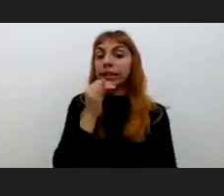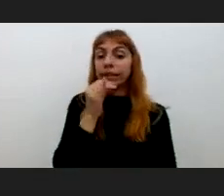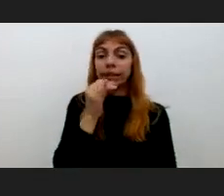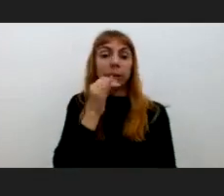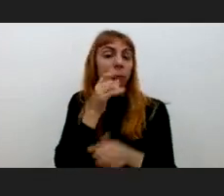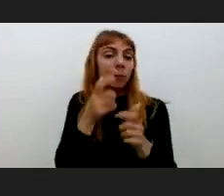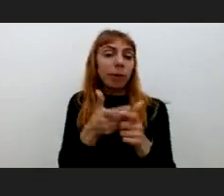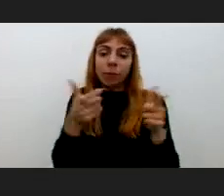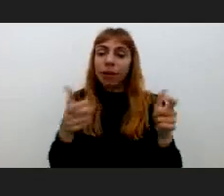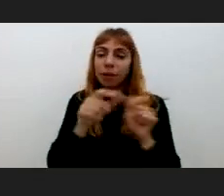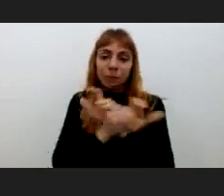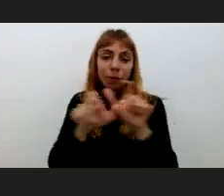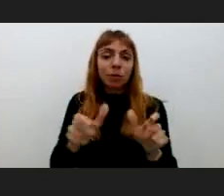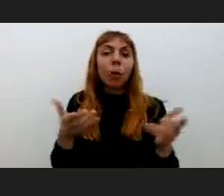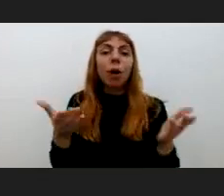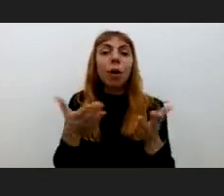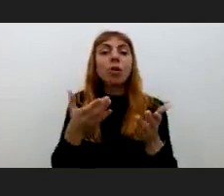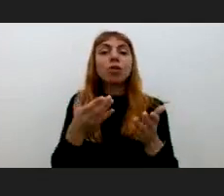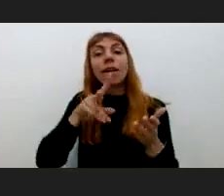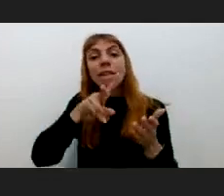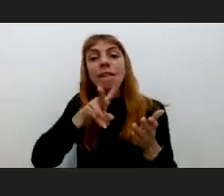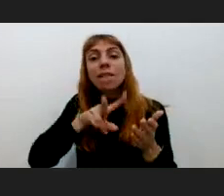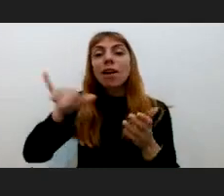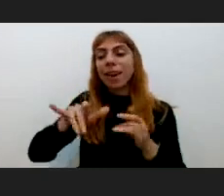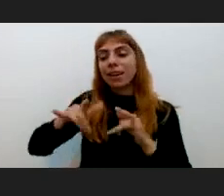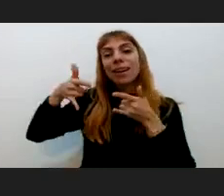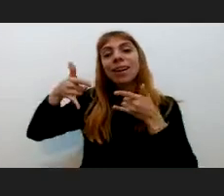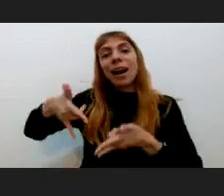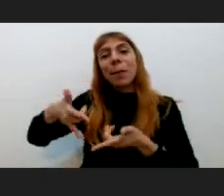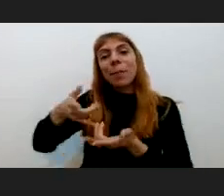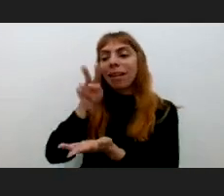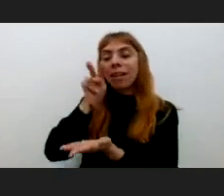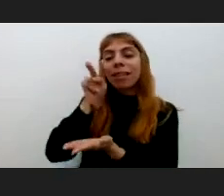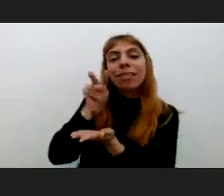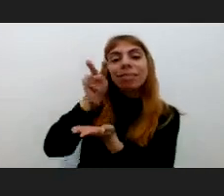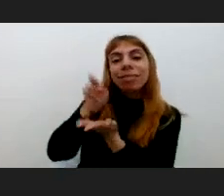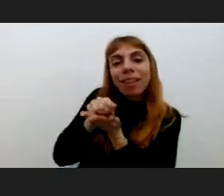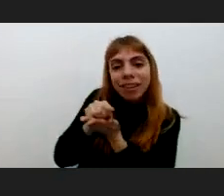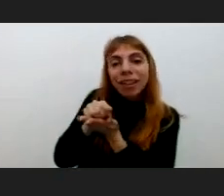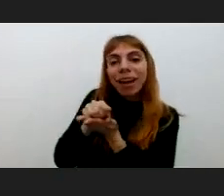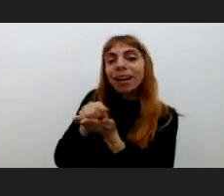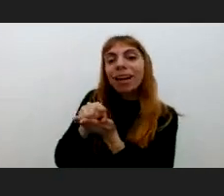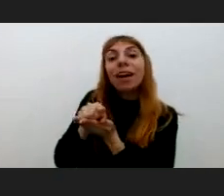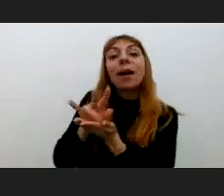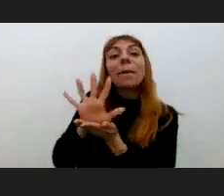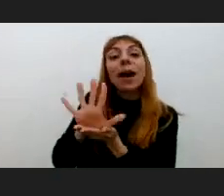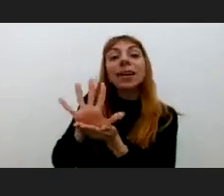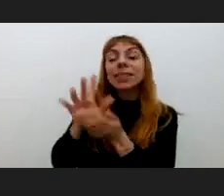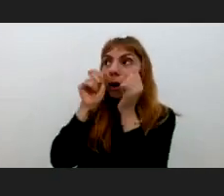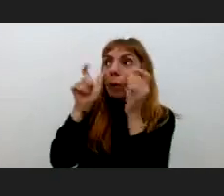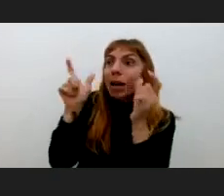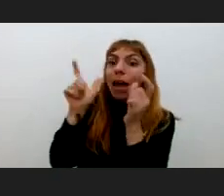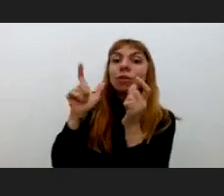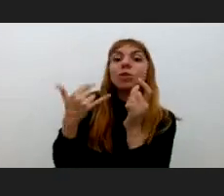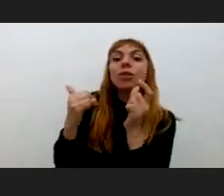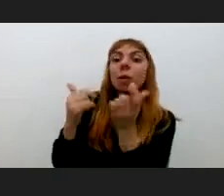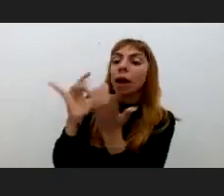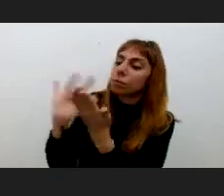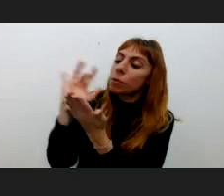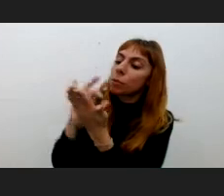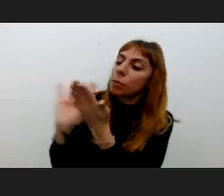cama ficam ali, né? Dormem 4 horas por noite, 3 horas por noite. Hoje,